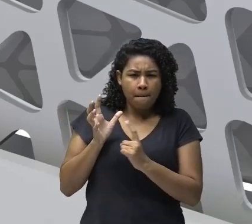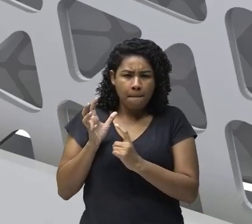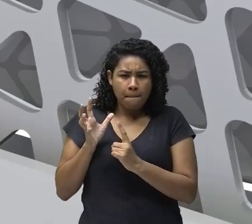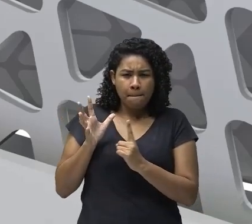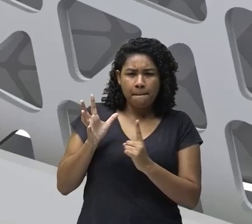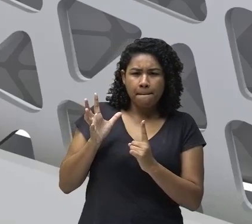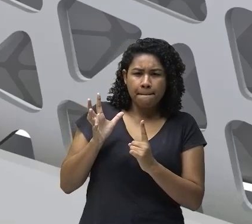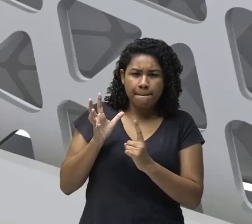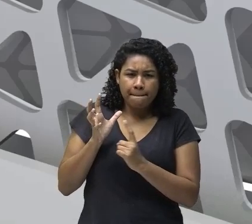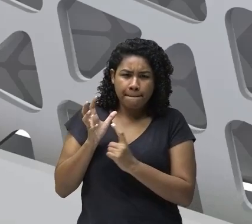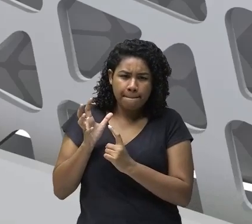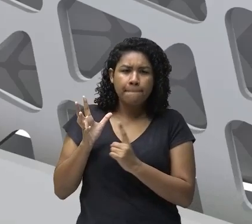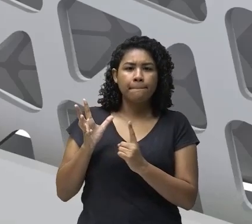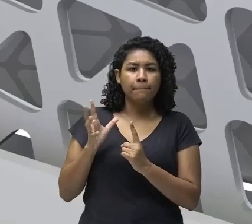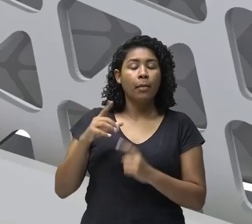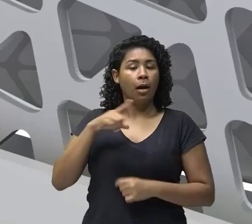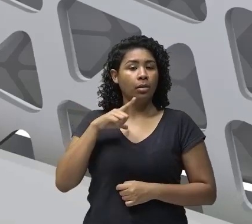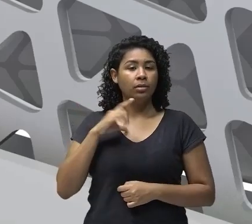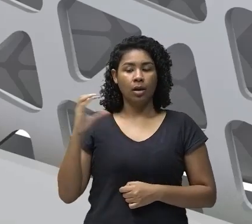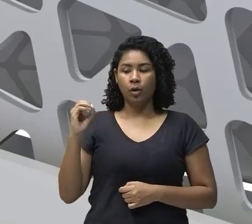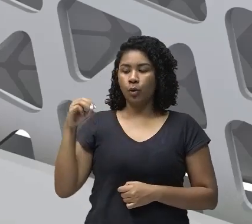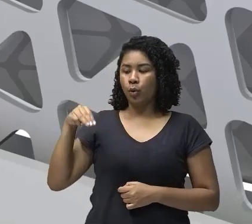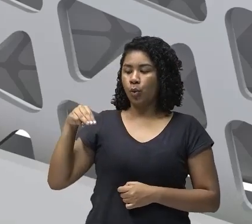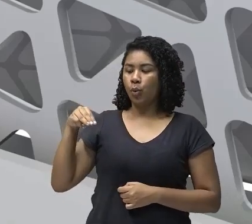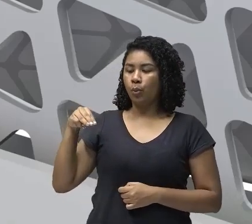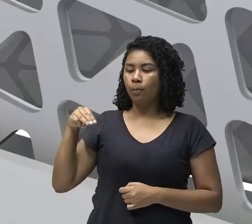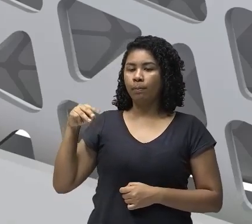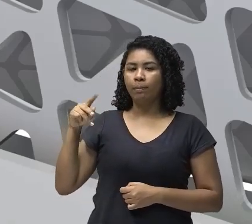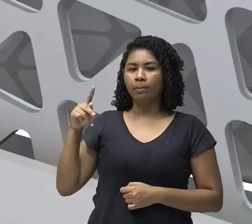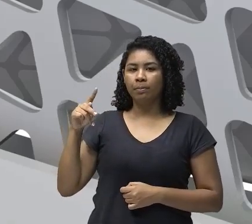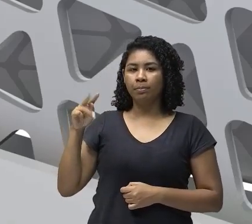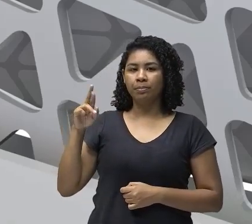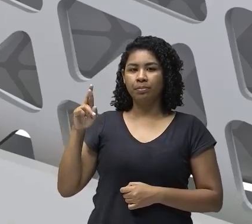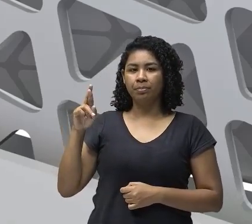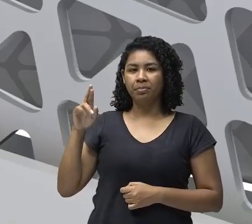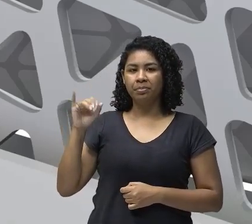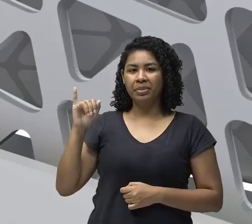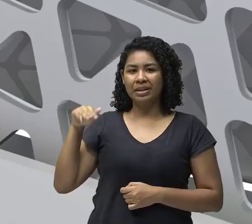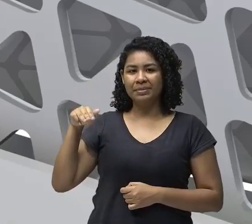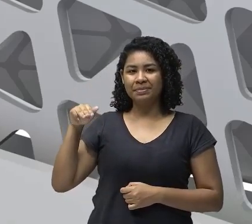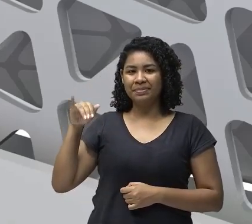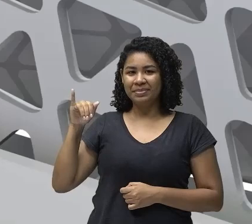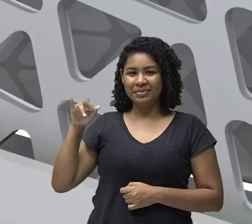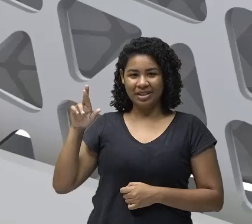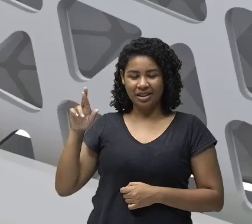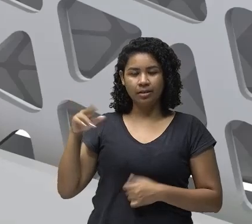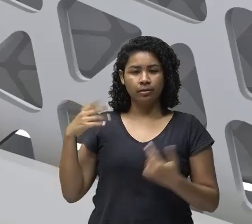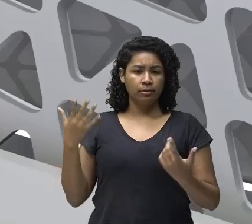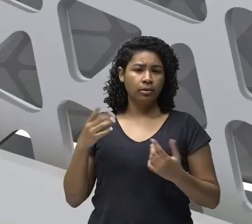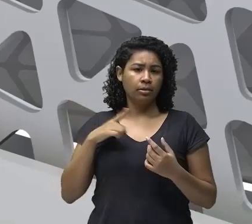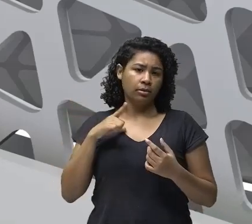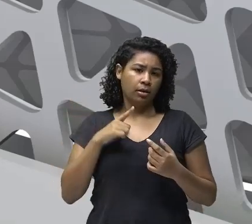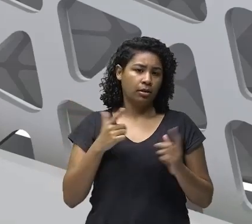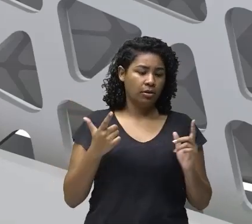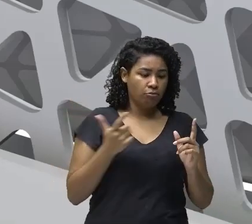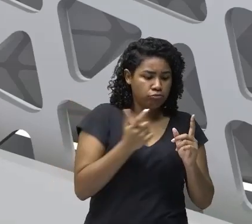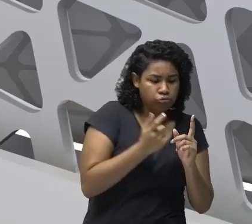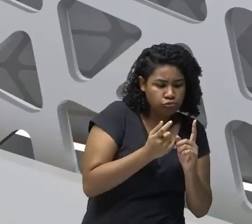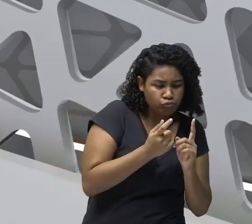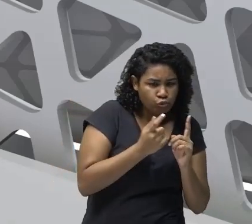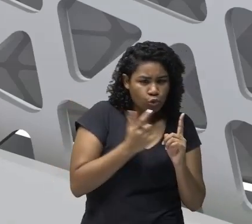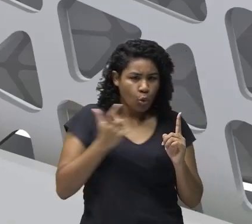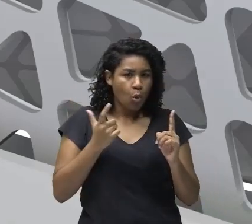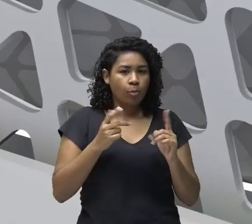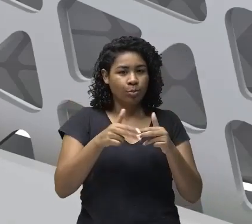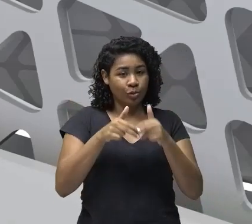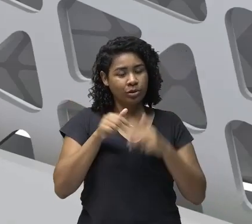né? E aí eu tenho a propriedade de compressibilidade. Mas assim que eu solto, o ar novamente ocupa esse espaço. Por isso que a gente